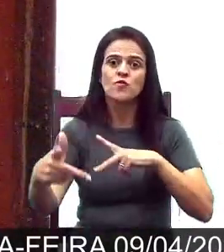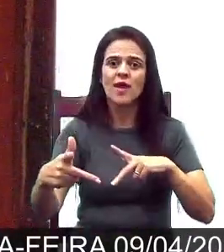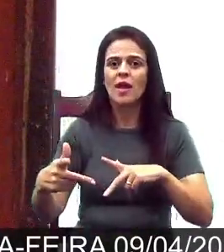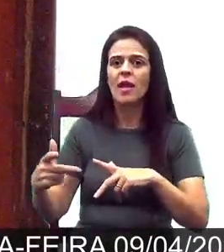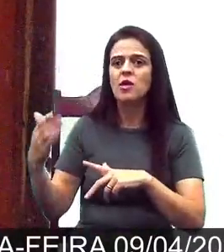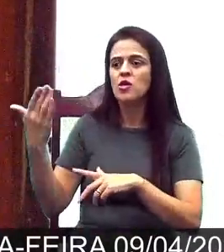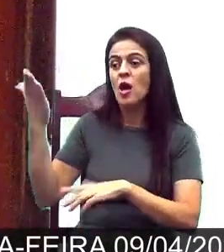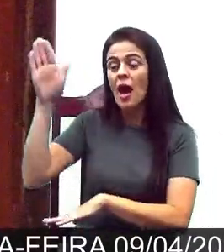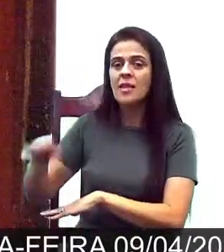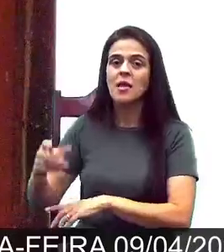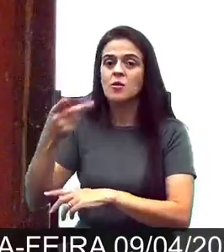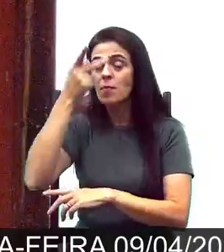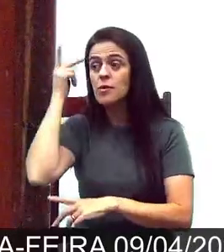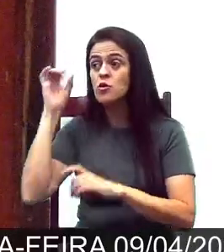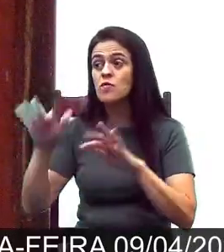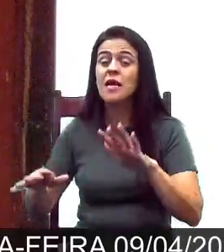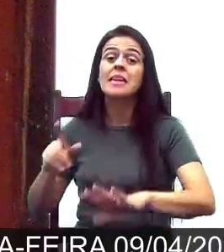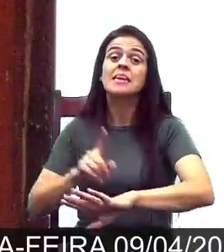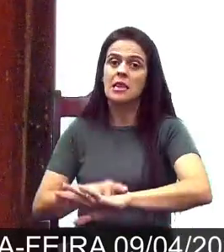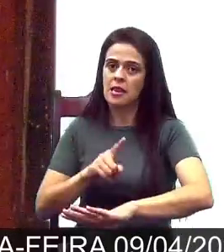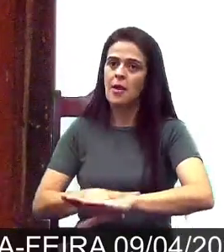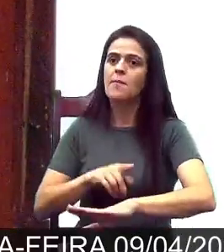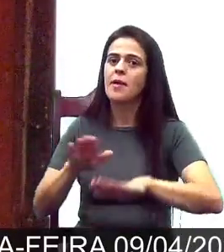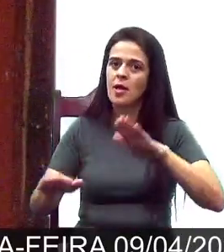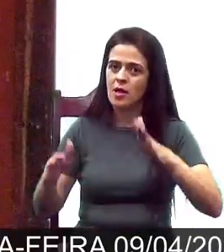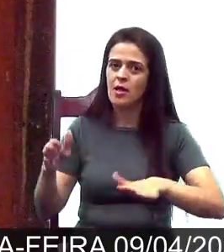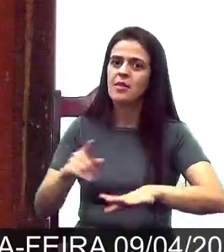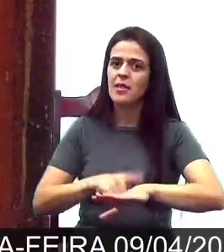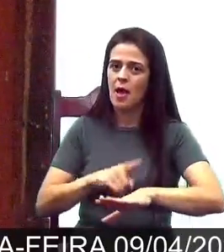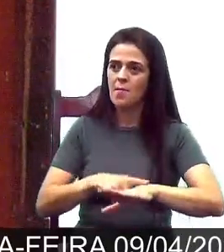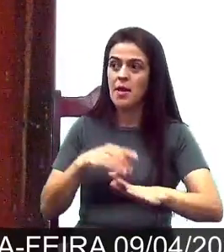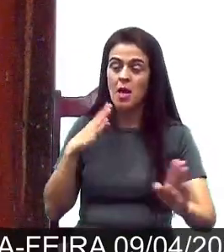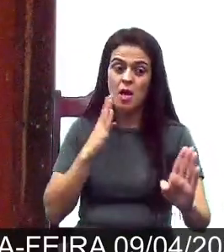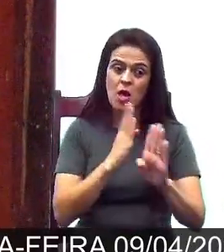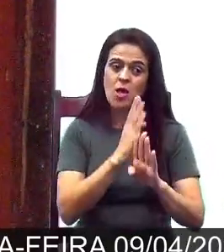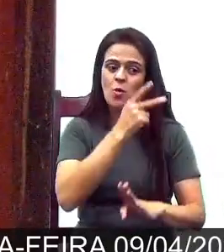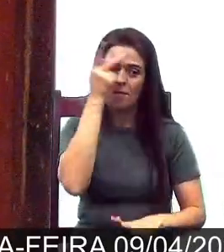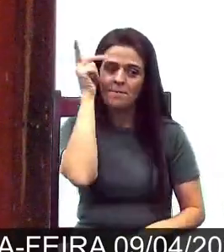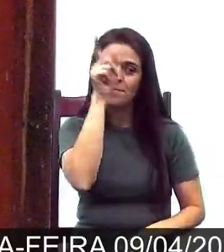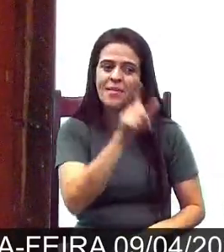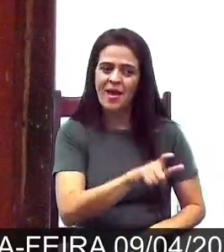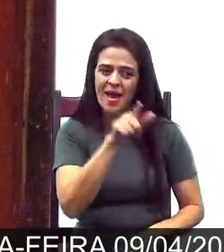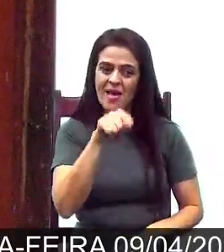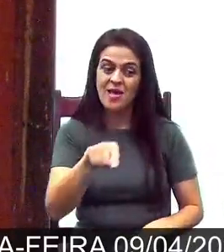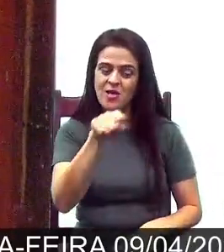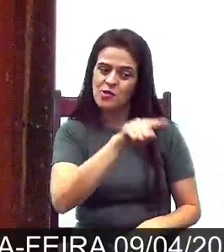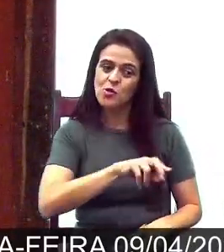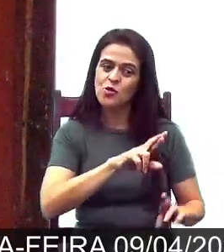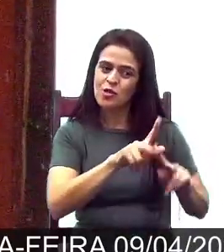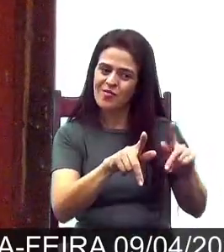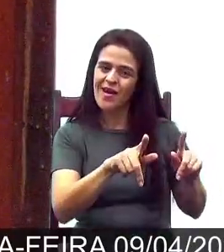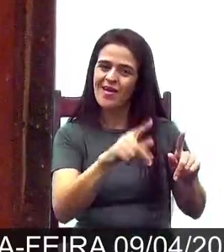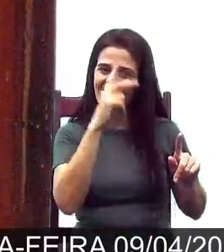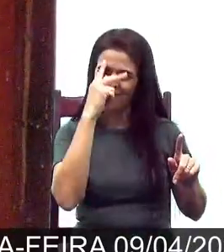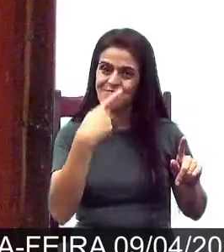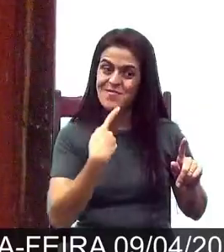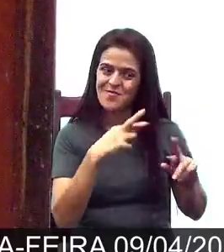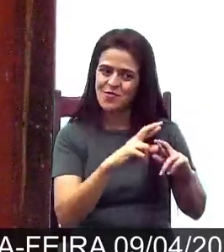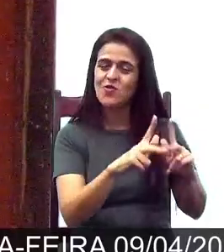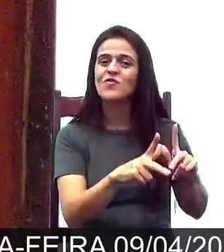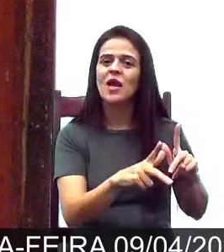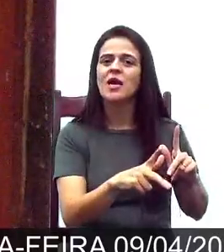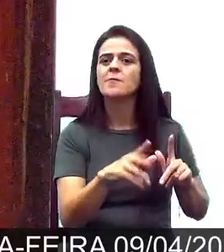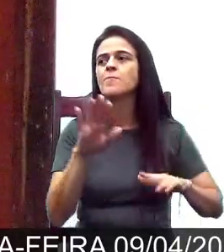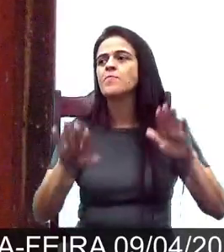Delvan. Então, só depende do horário que você vai, você encontra um ciclo de pessoas diferente. Então, ali vai